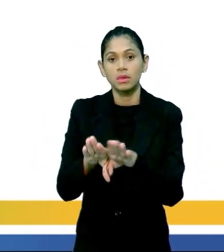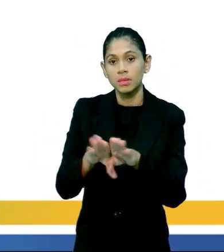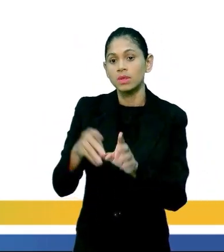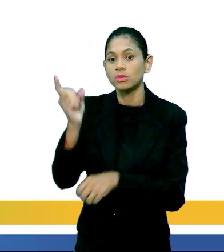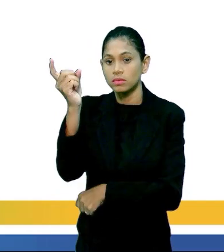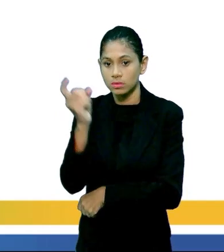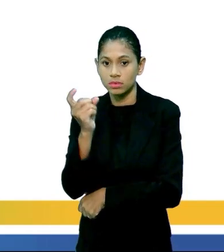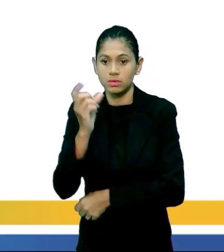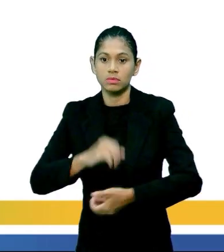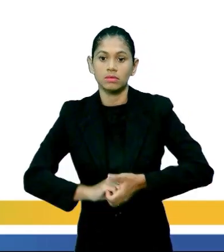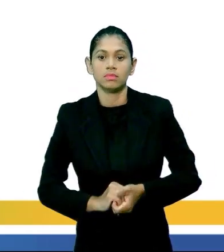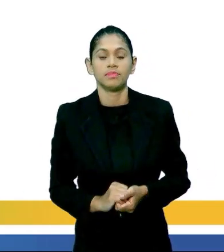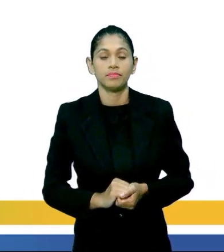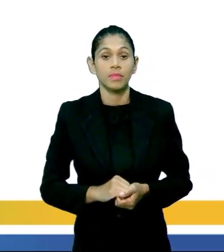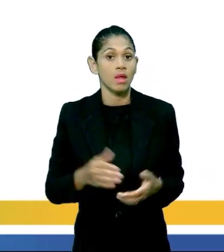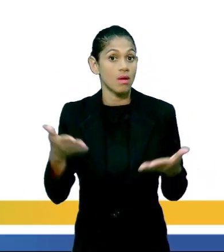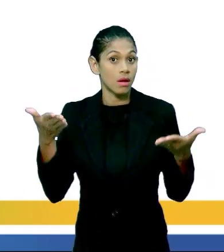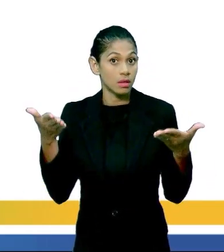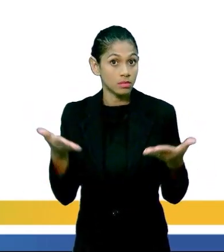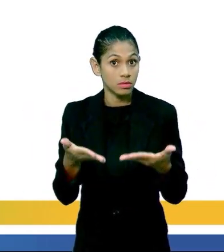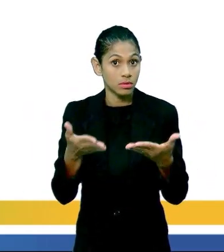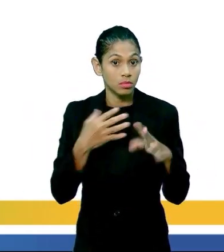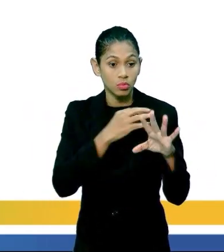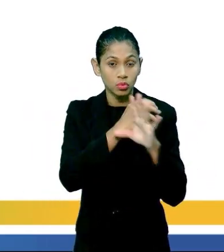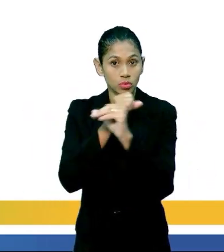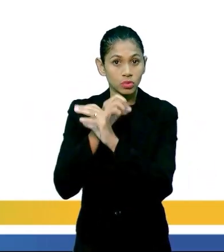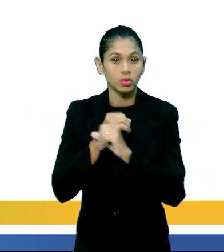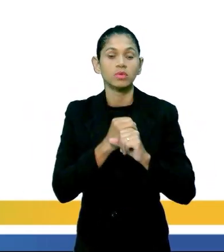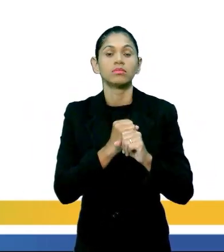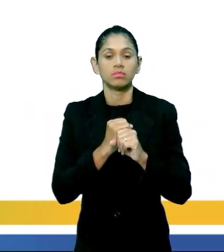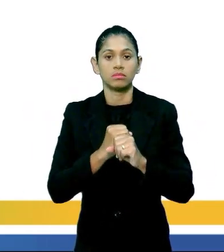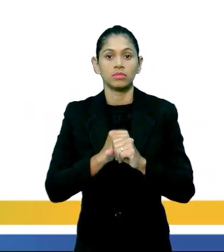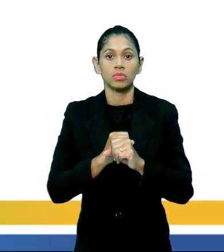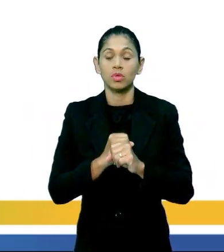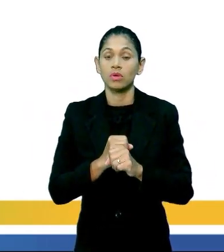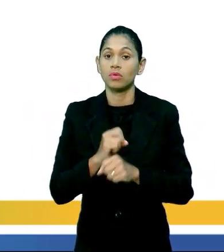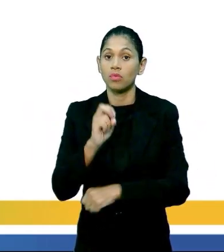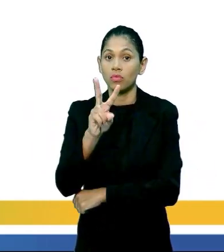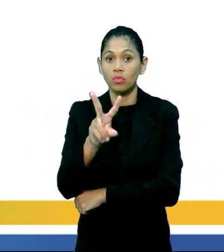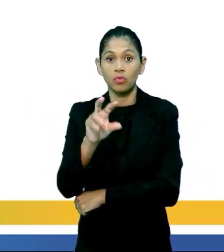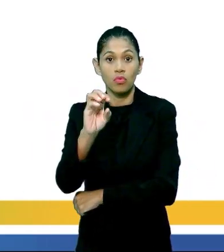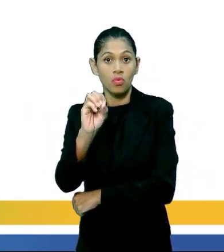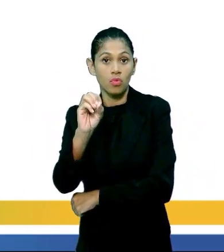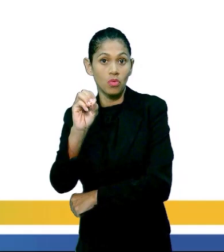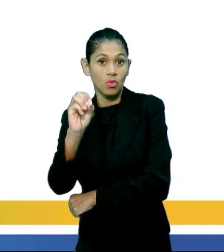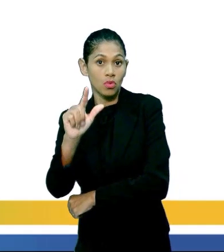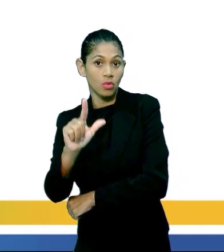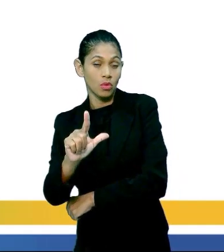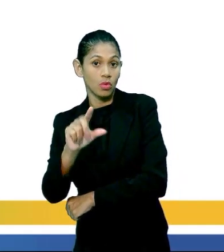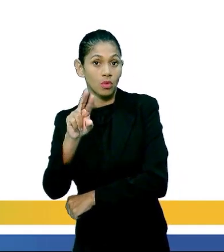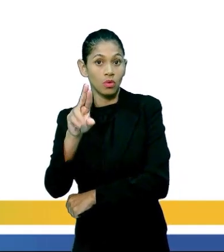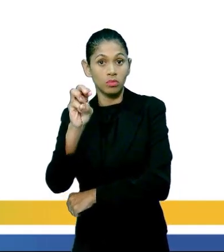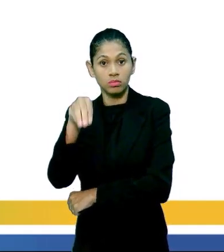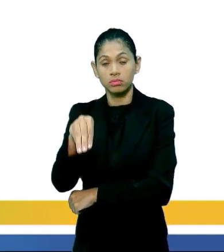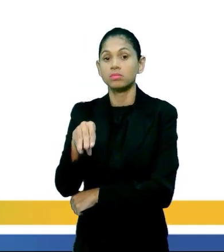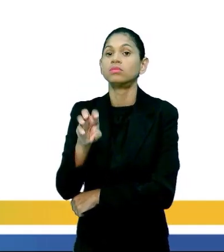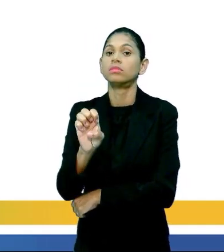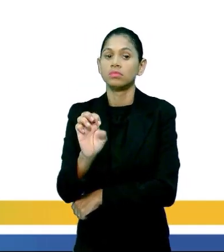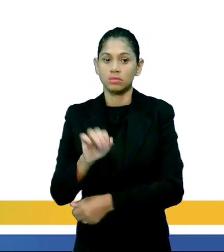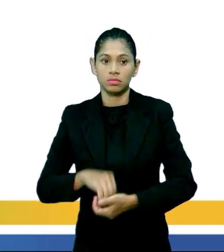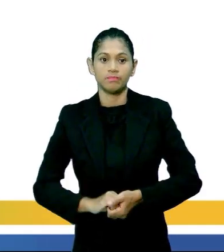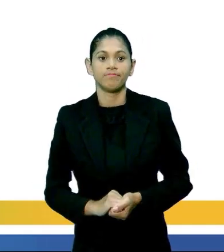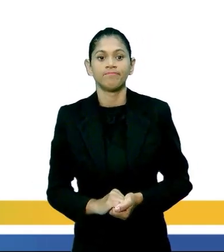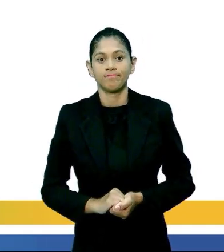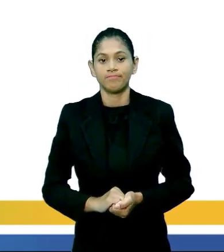E agora nós vamos calcular os volumes. O volume já preenchido em 8 minutos é igual